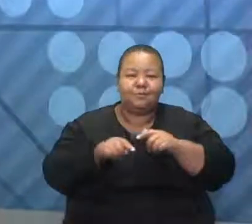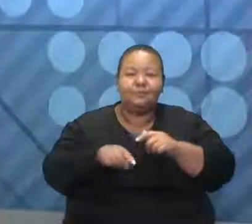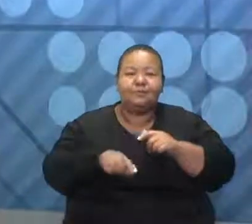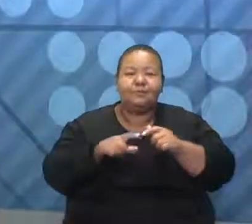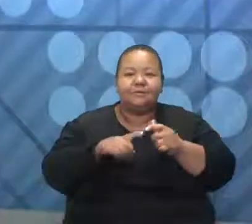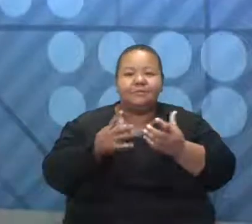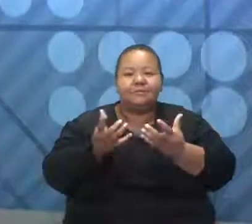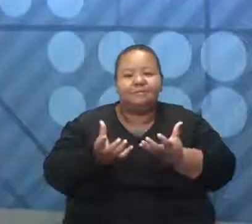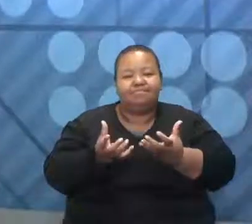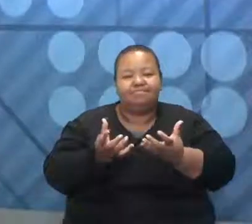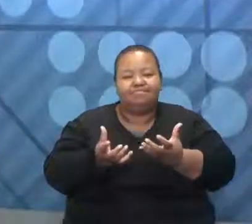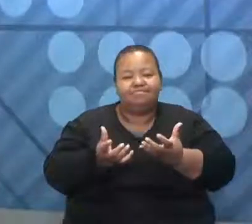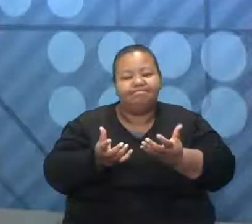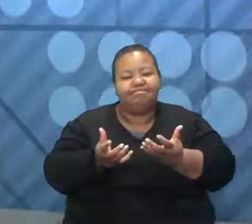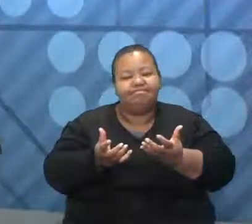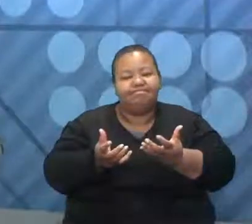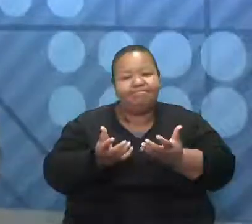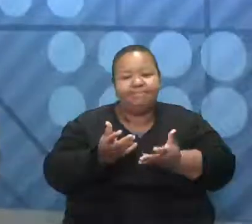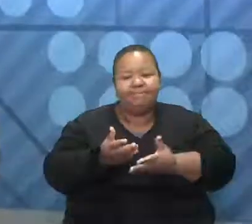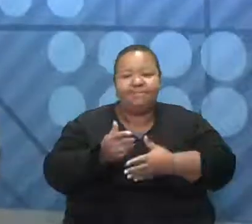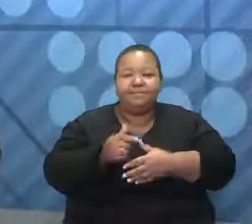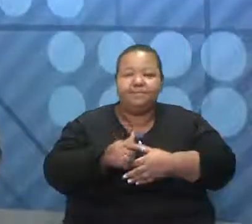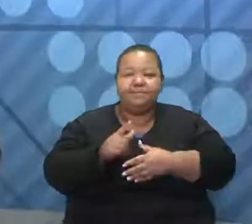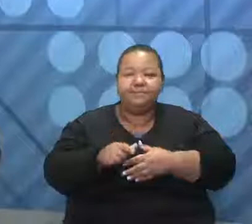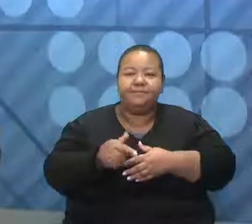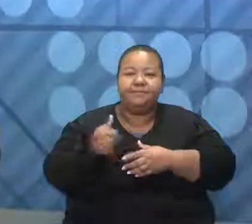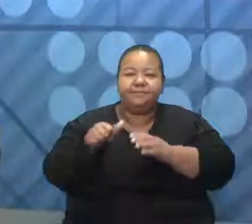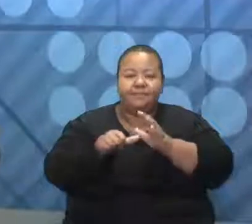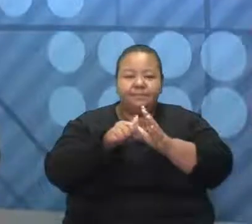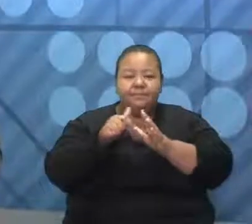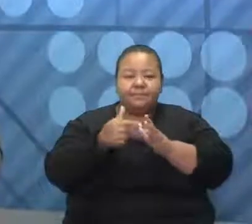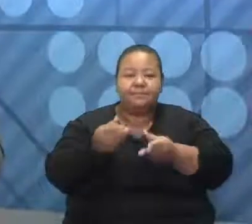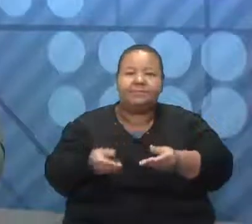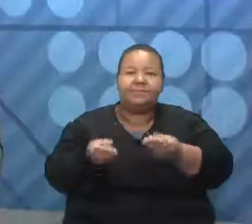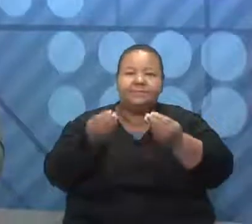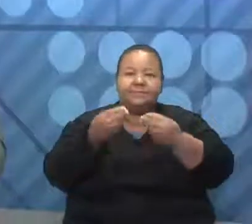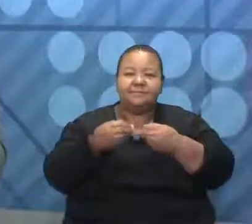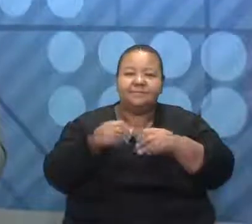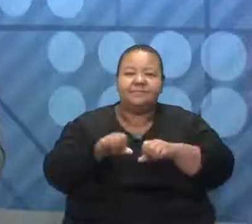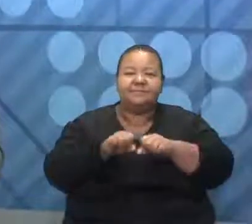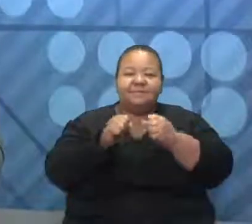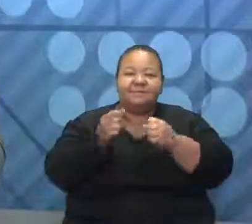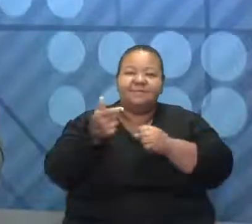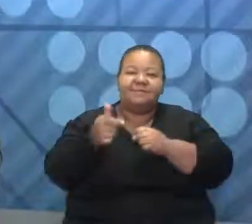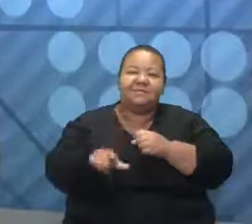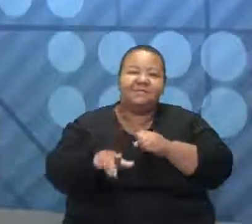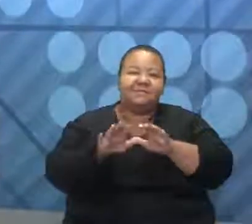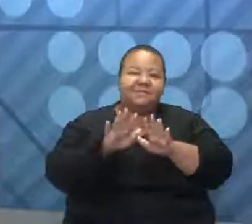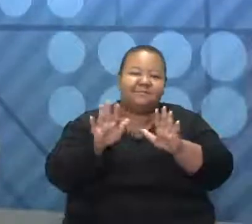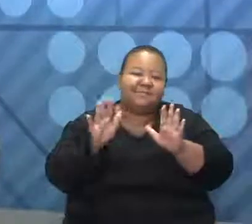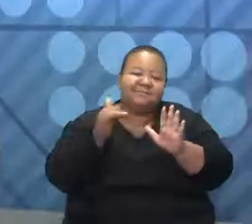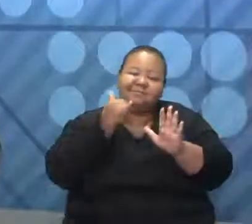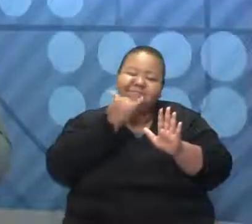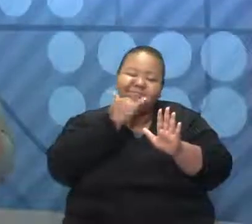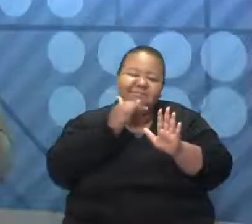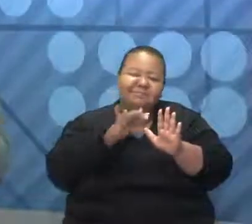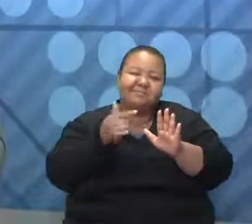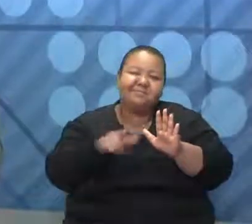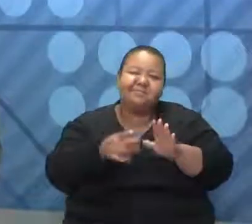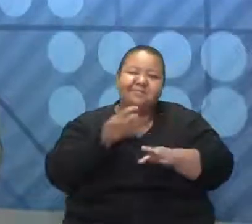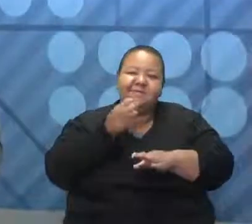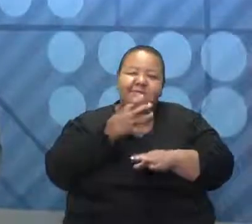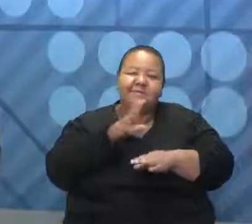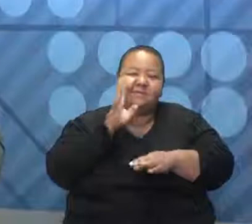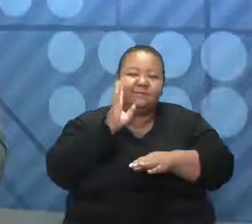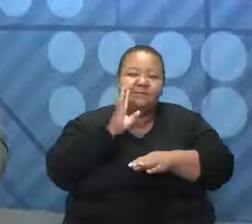estava querendo, que na segunda vez que foram entregar, quebraram de novo a peça, mas daí isso não veio um caso, mas que foi